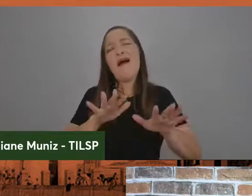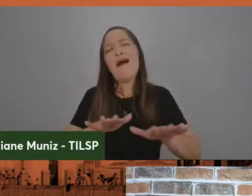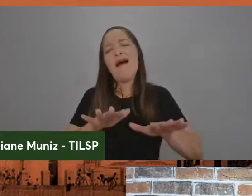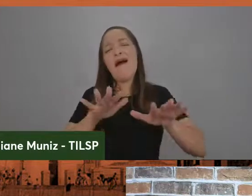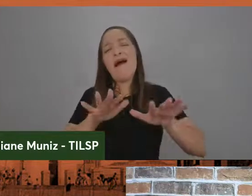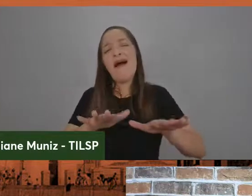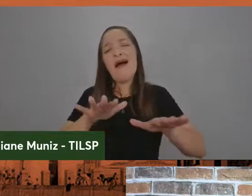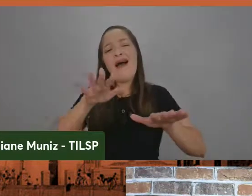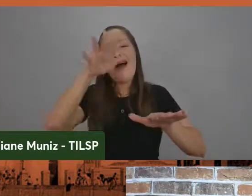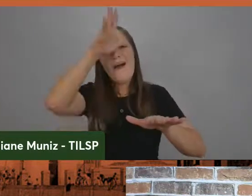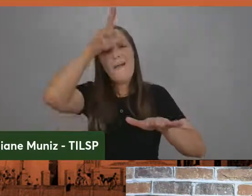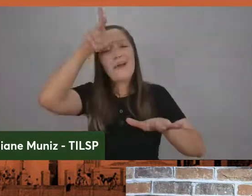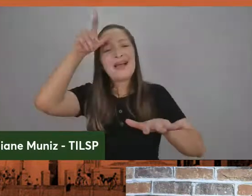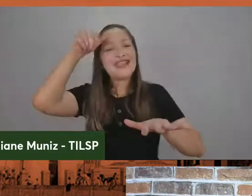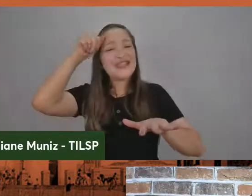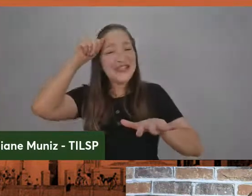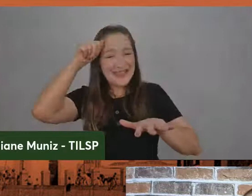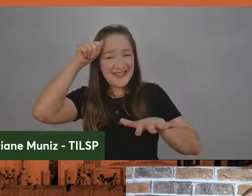quase...